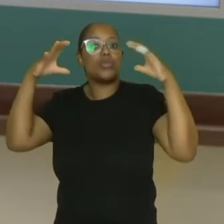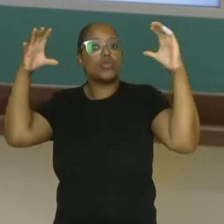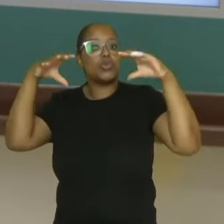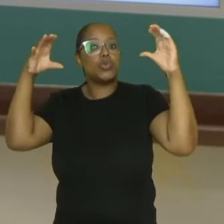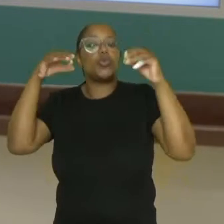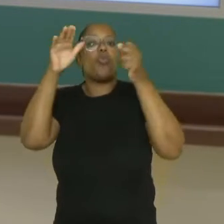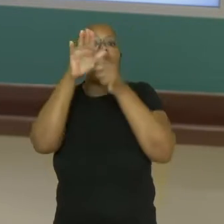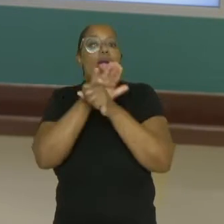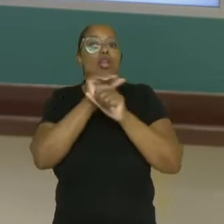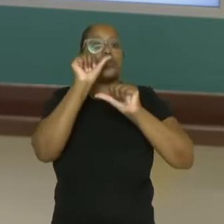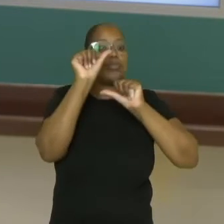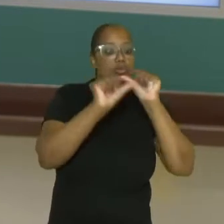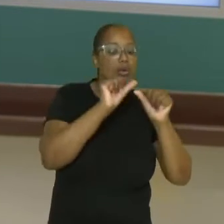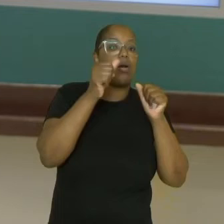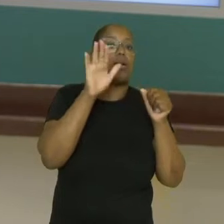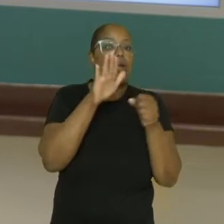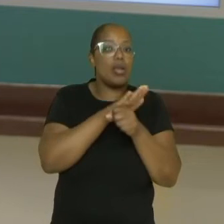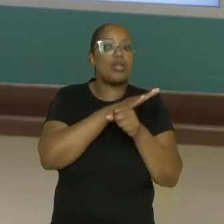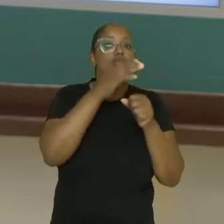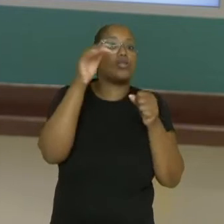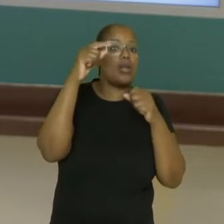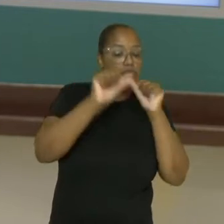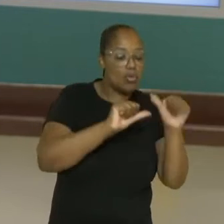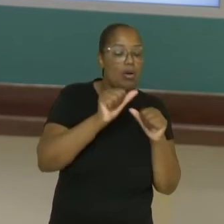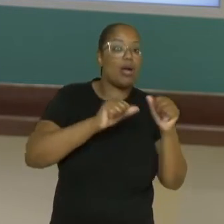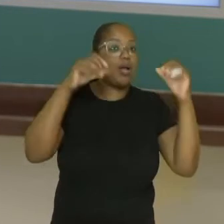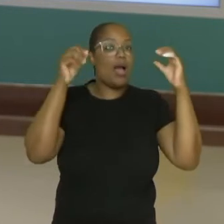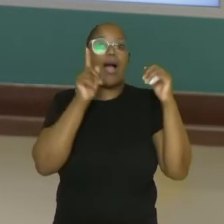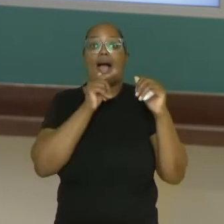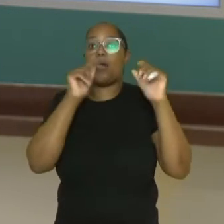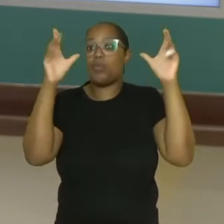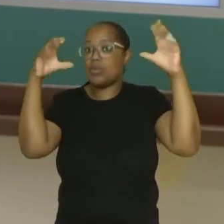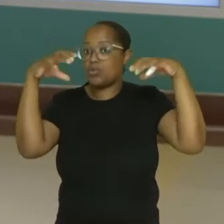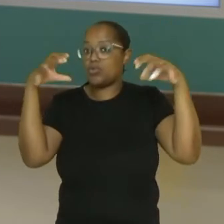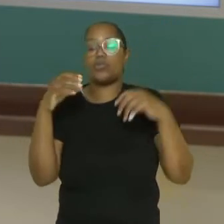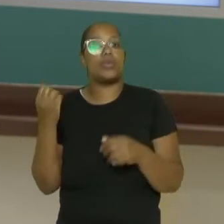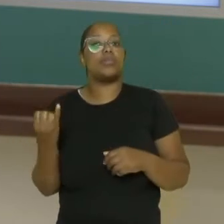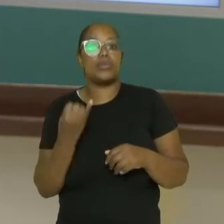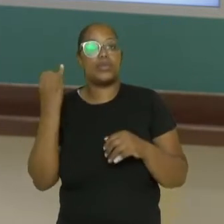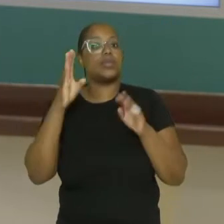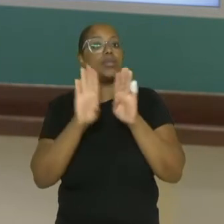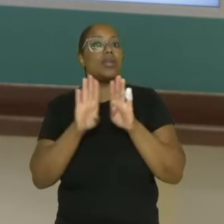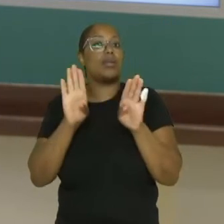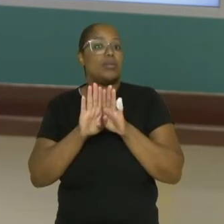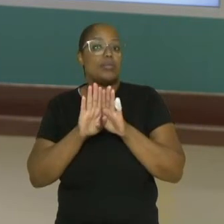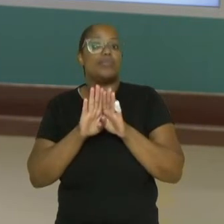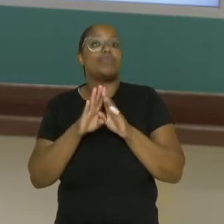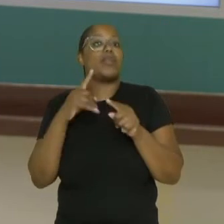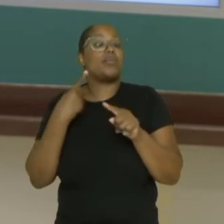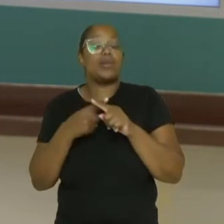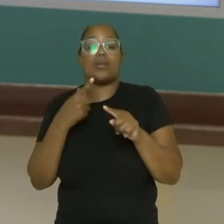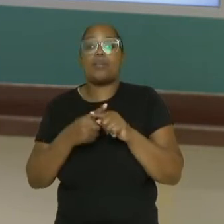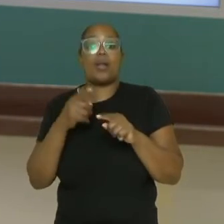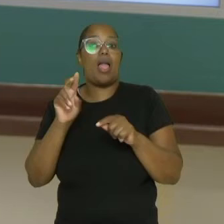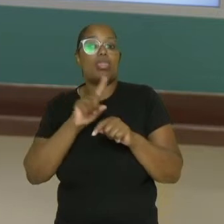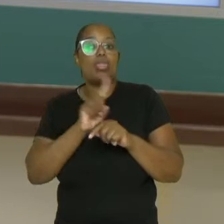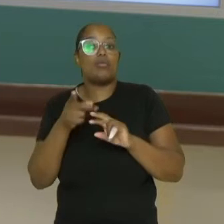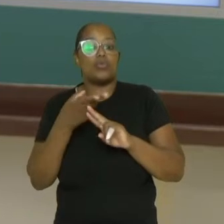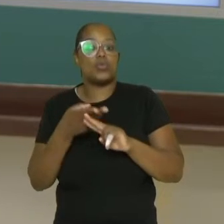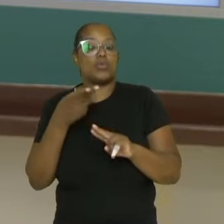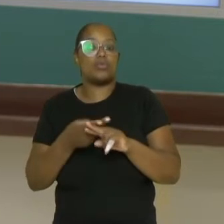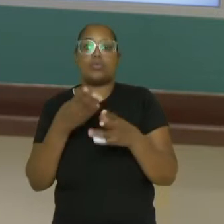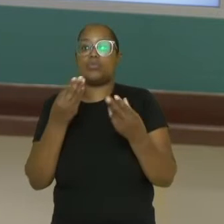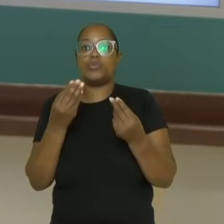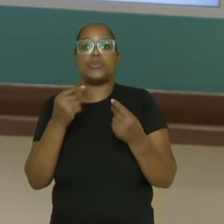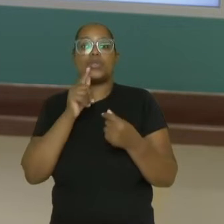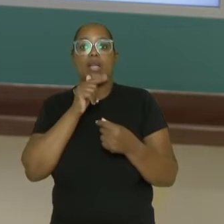mas importantes, que podem contribuir muito, né? Para que a gente não use tanta água e no momento